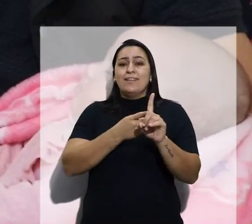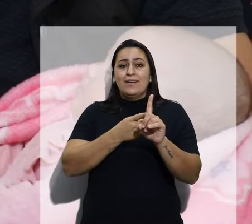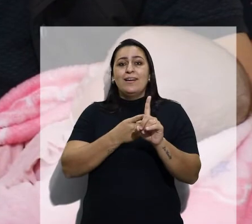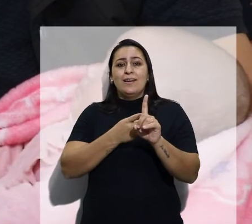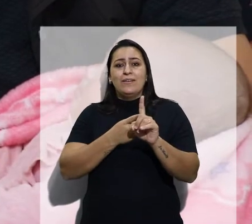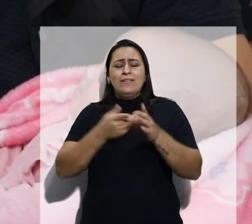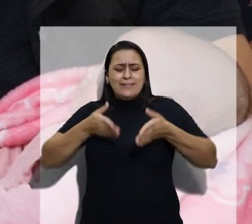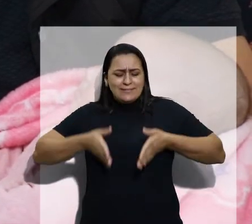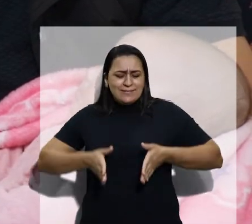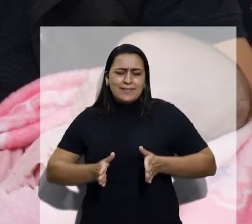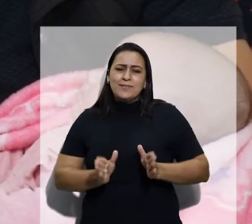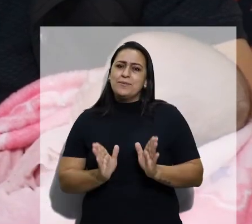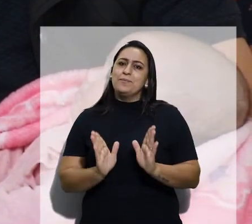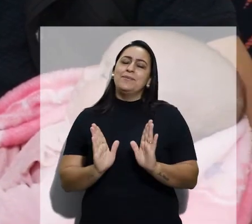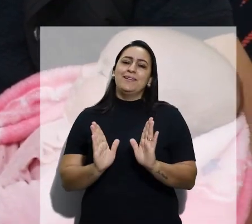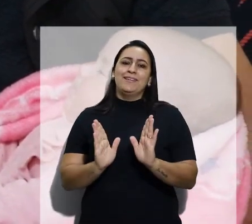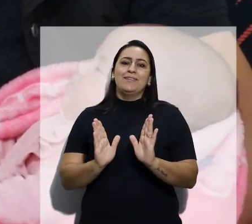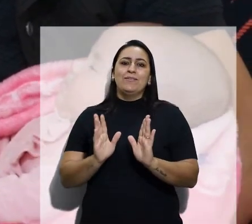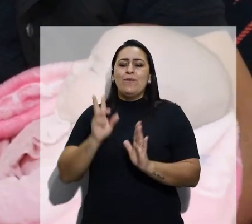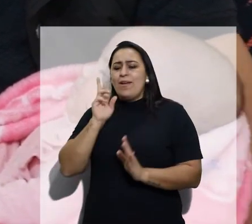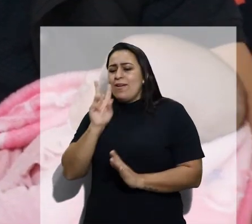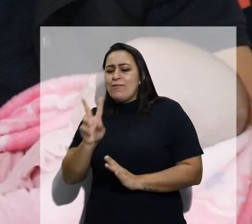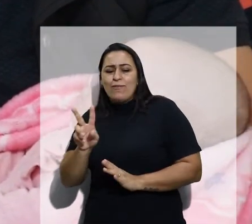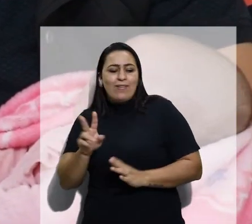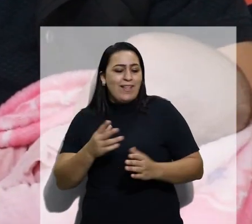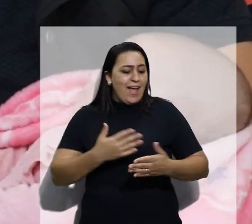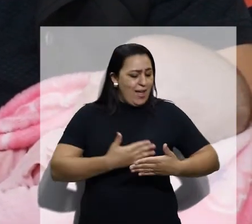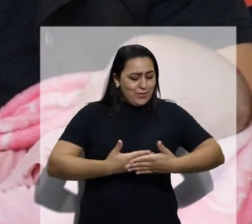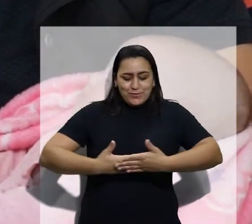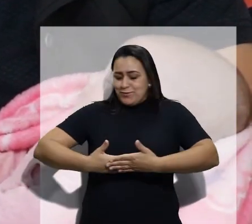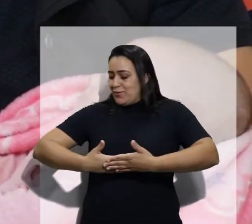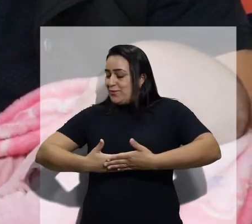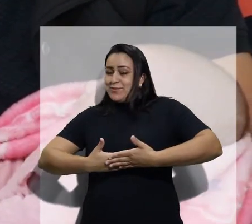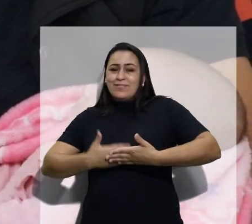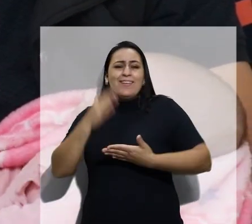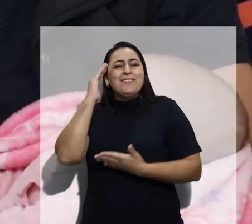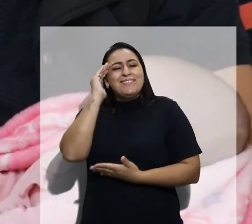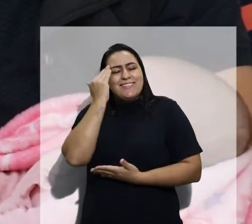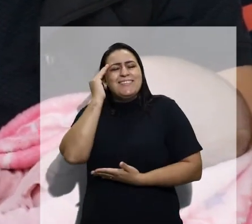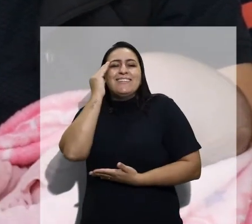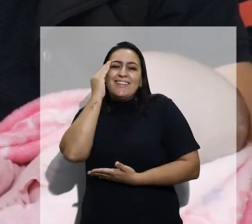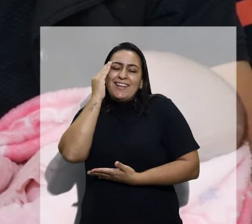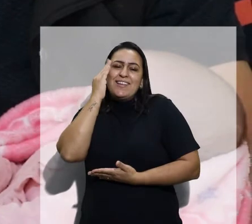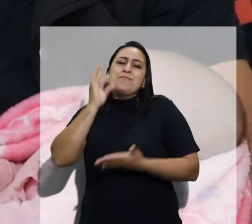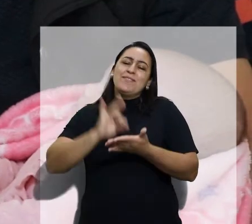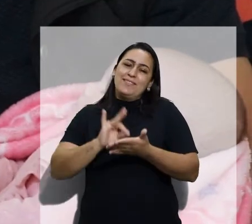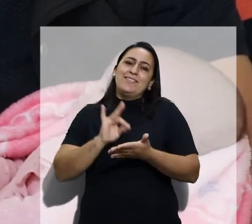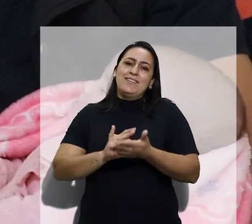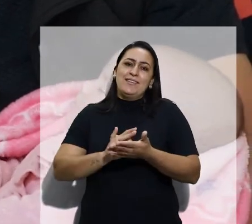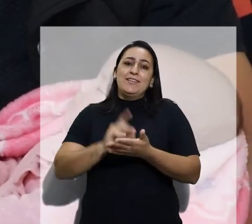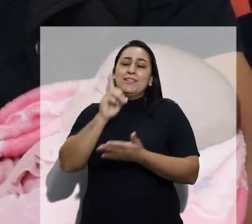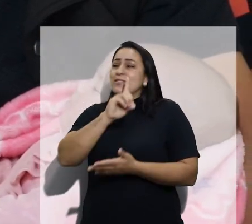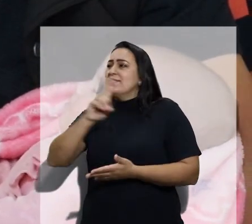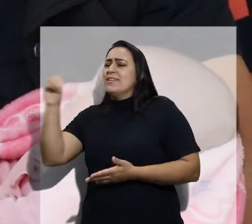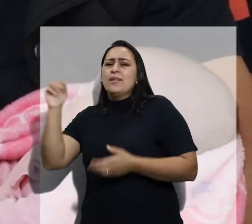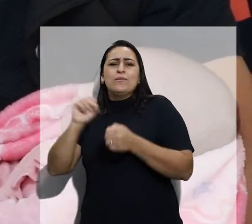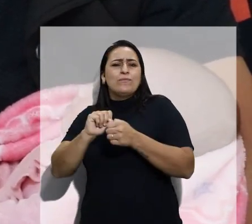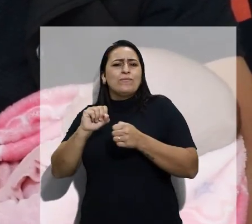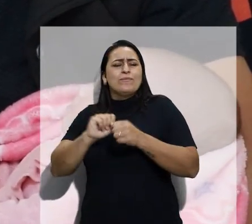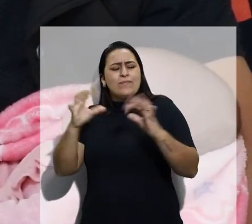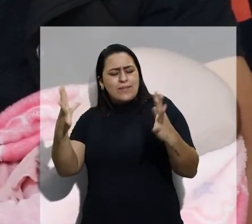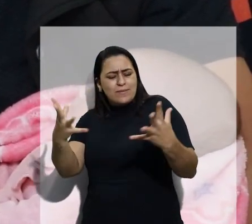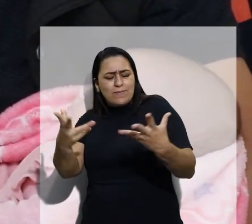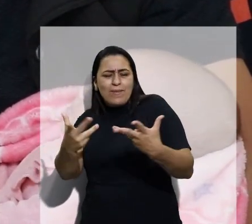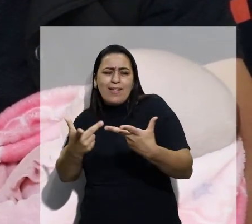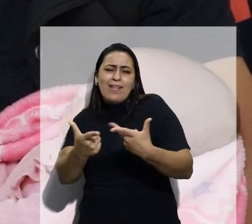gestando, a partir do nascimento, é olhar pra eles e entender que realmente Deus age na vida